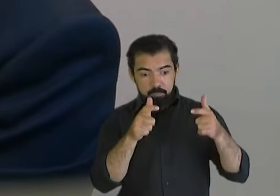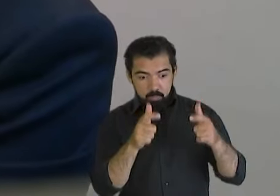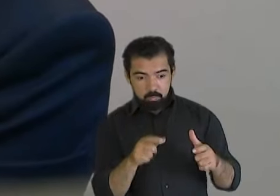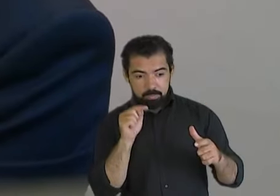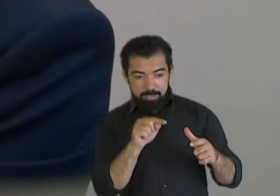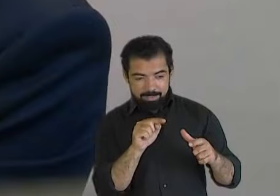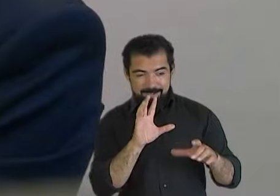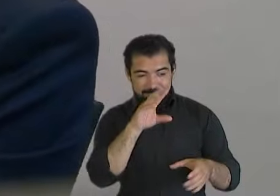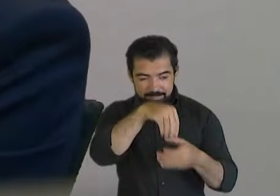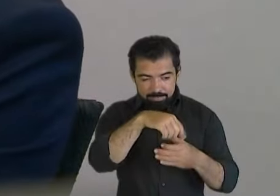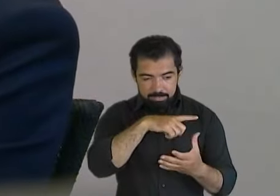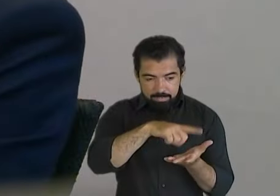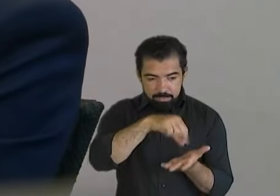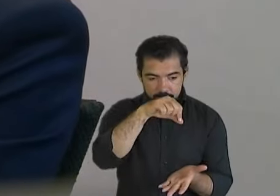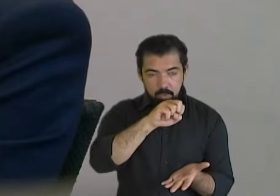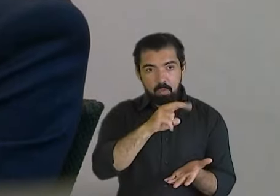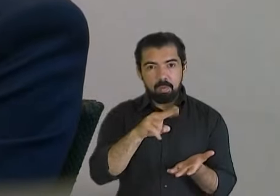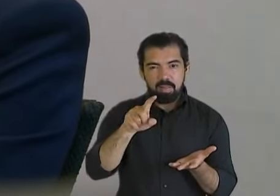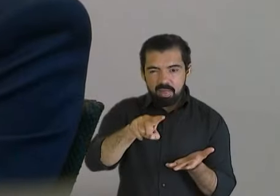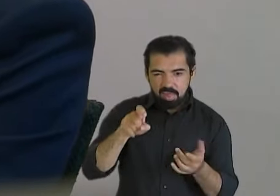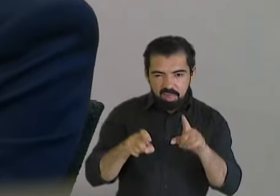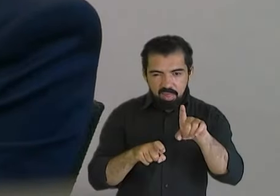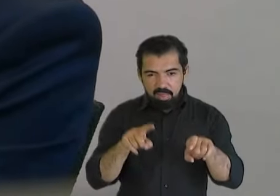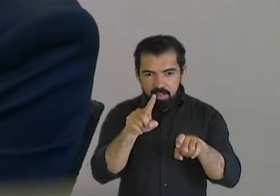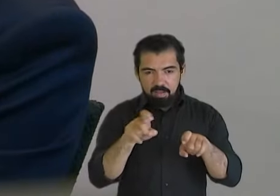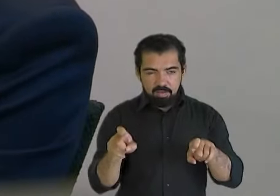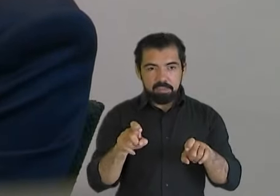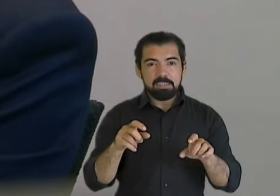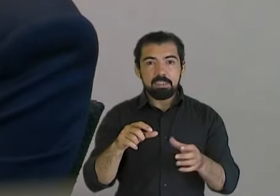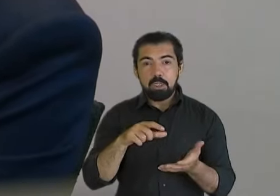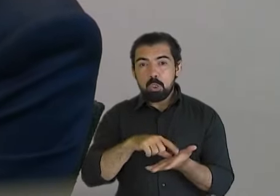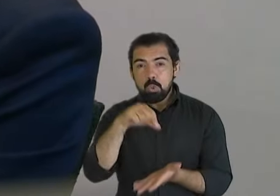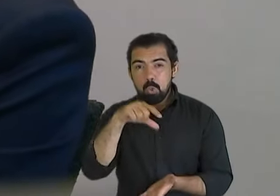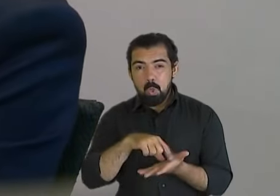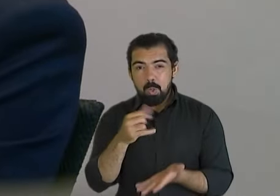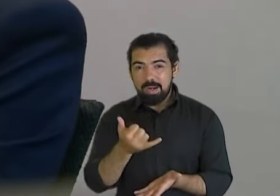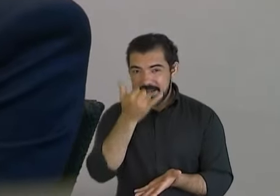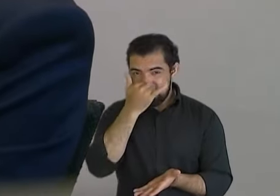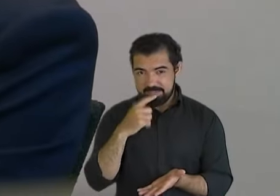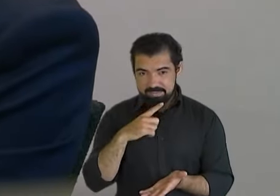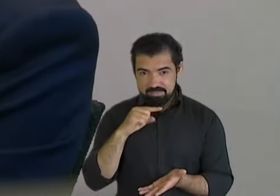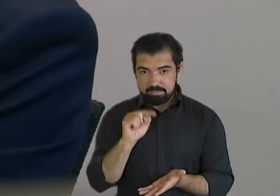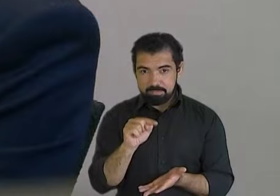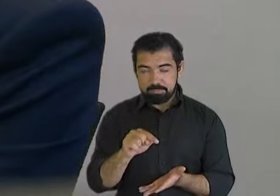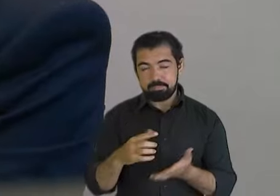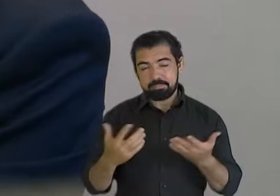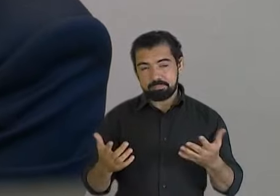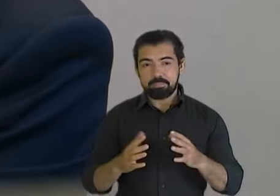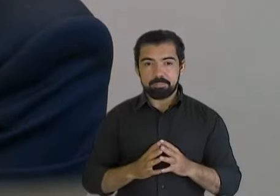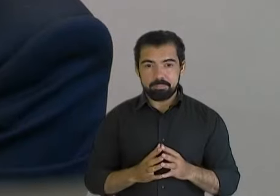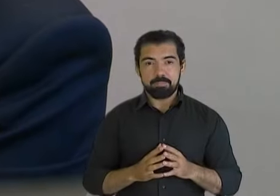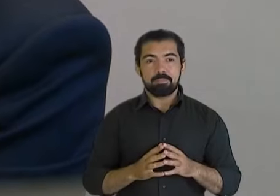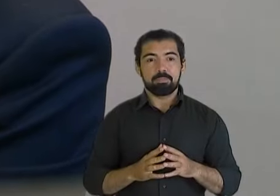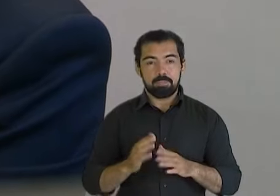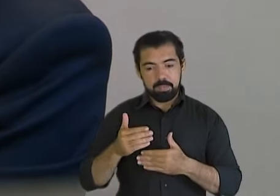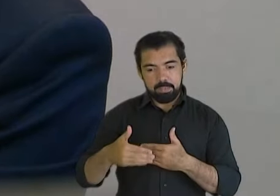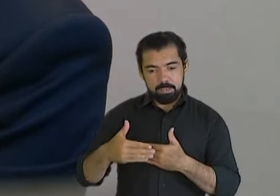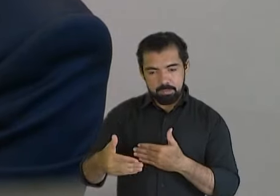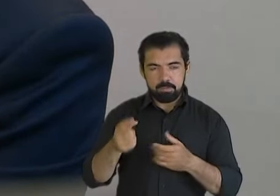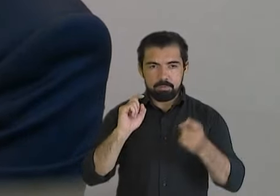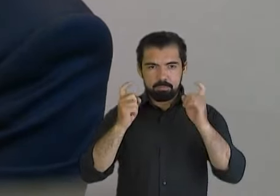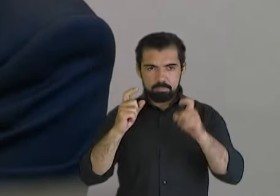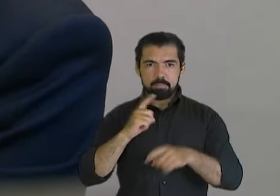aquelas pessoas que exploram o jogo de azar, que aí entraria, né, já antecipando aqui, certamente será objeto de discussão, a